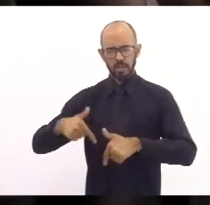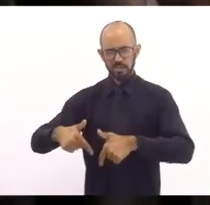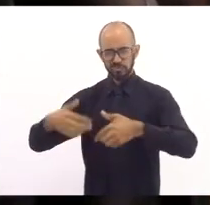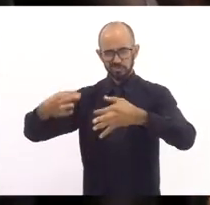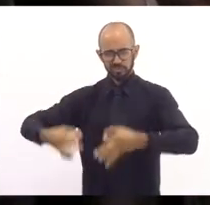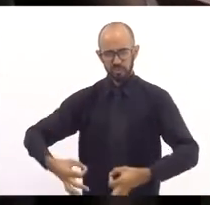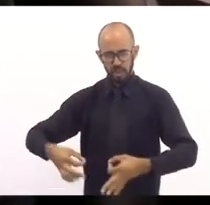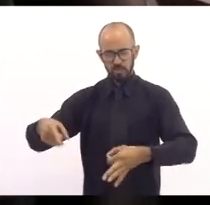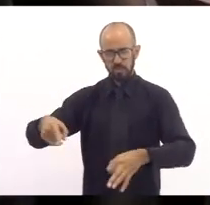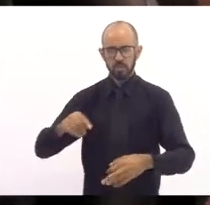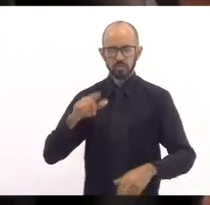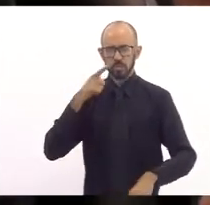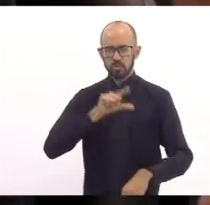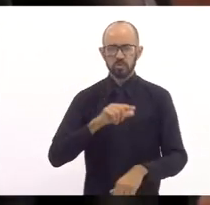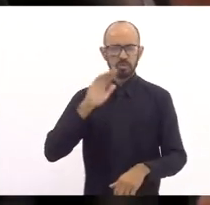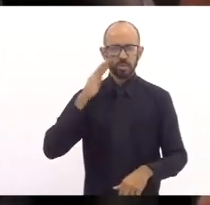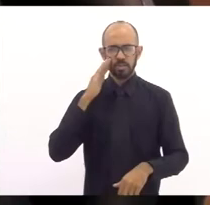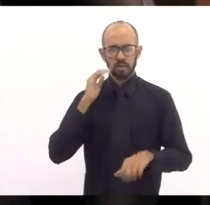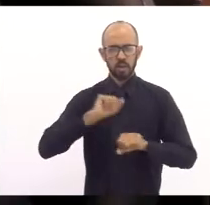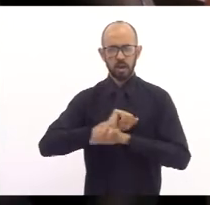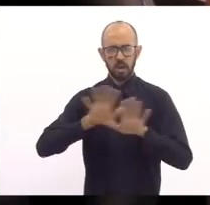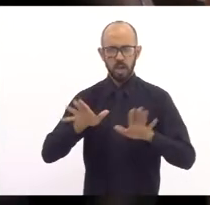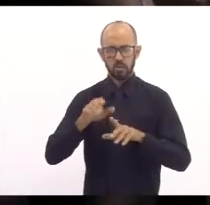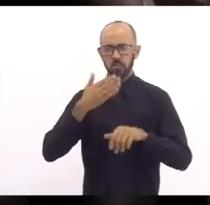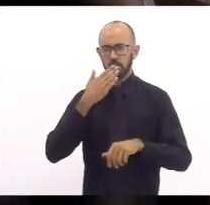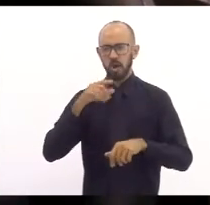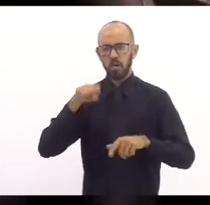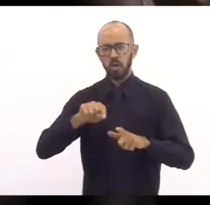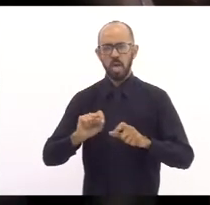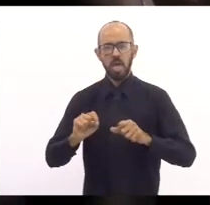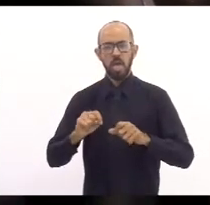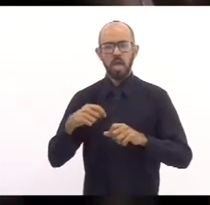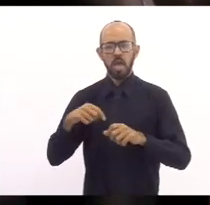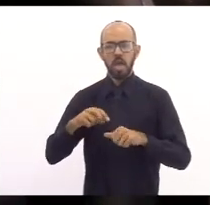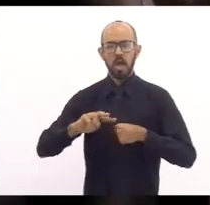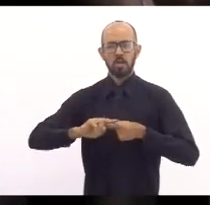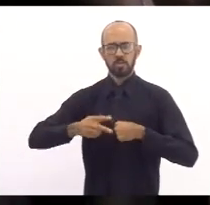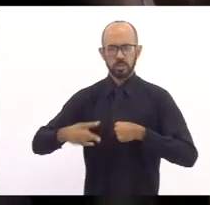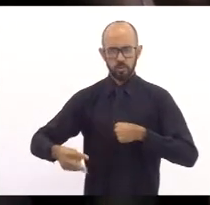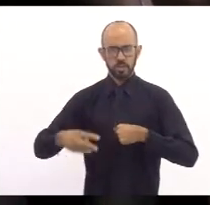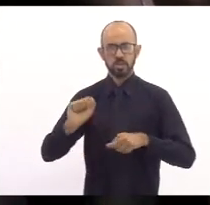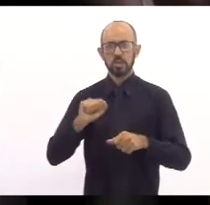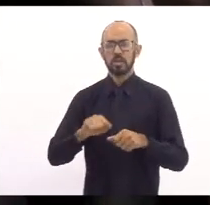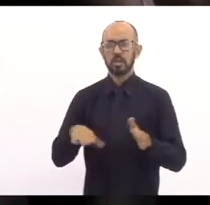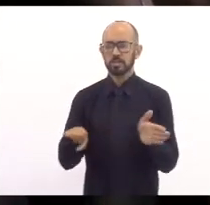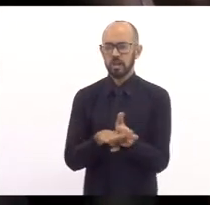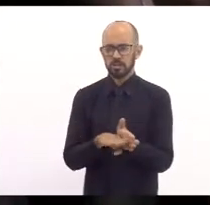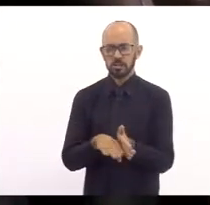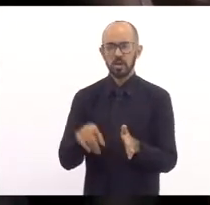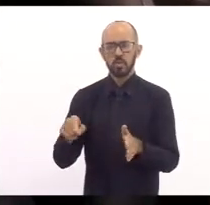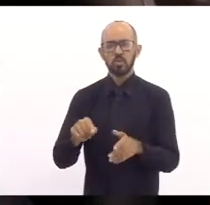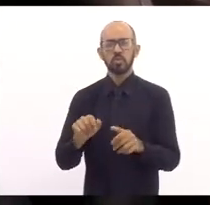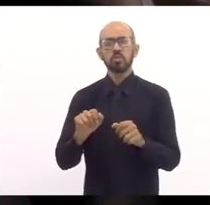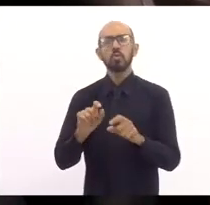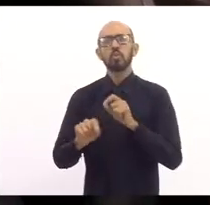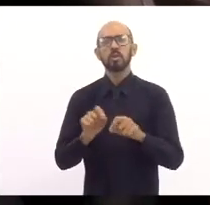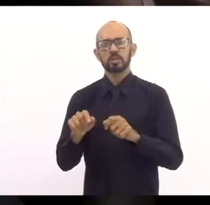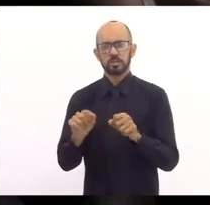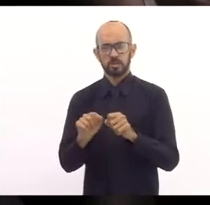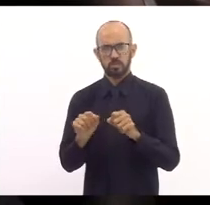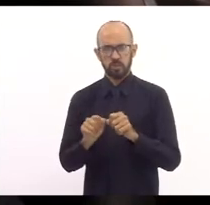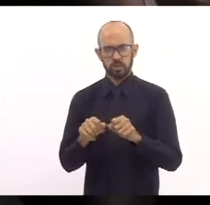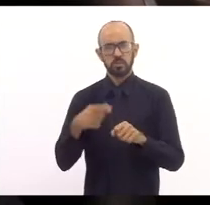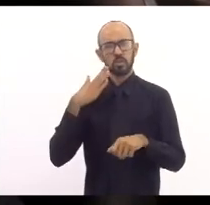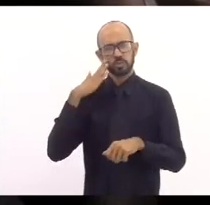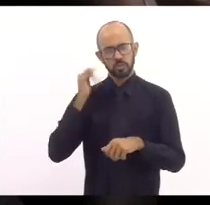possam contar com um dado específico, né? Qual foi o resultado, a atuação na estação, o que foi feito exatamente, porque eu sei que já está em